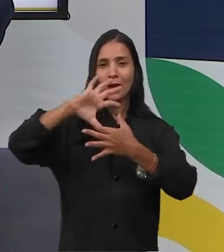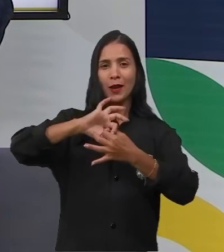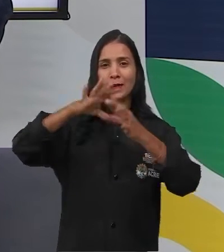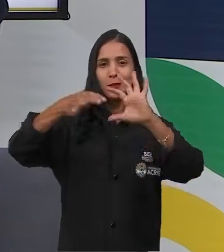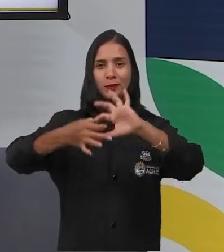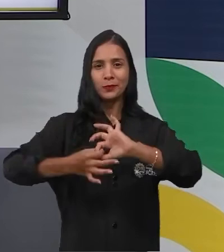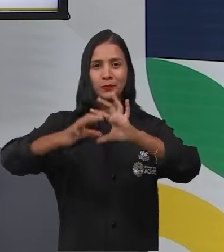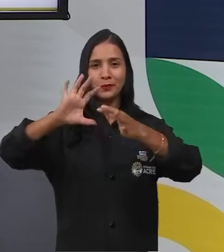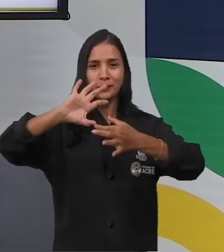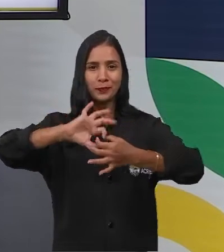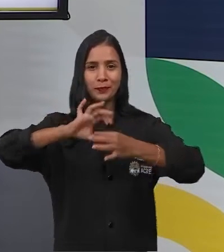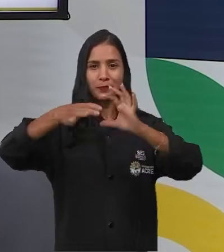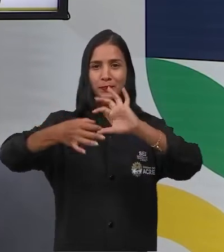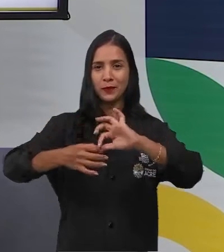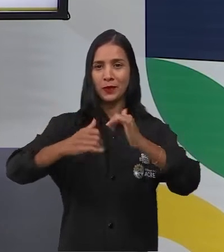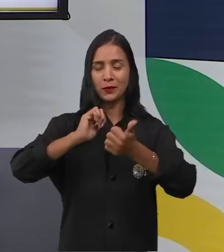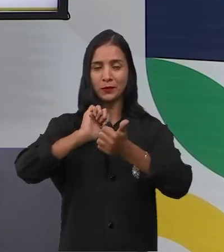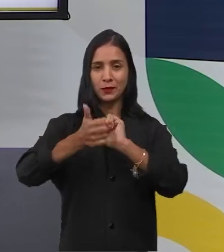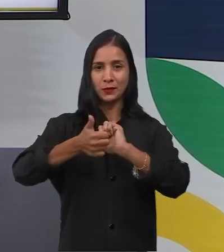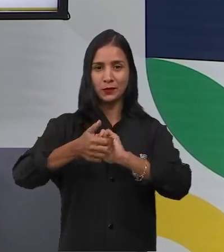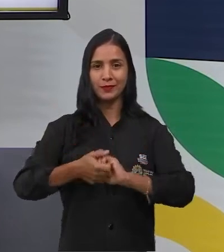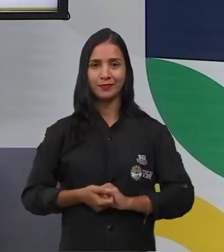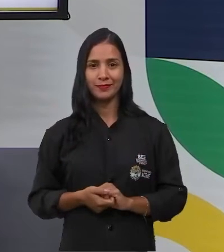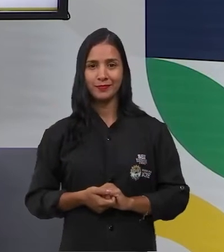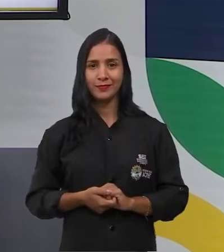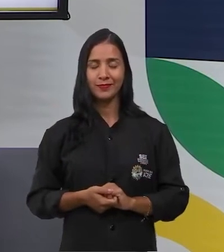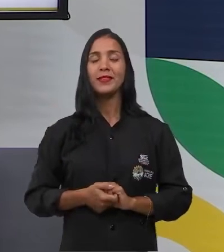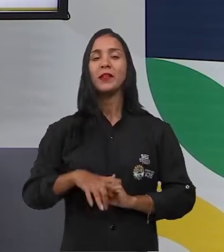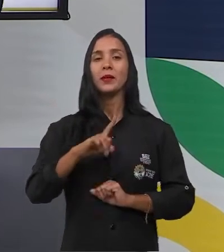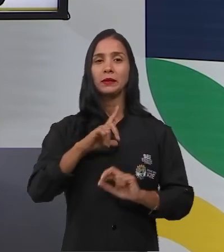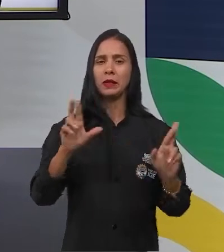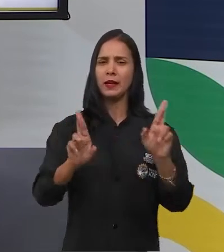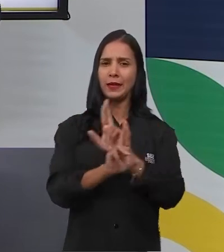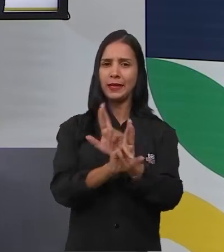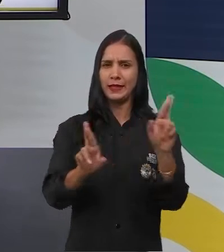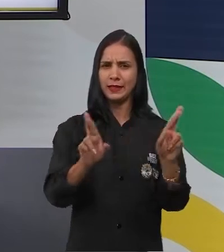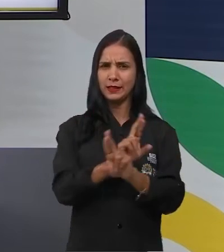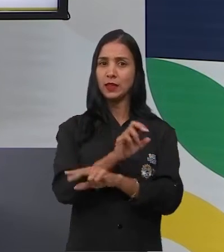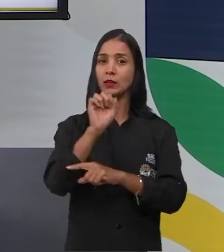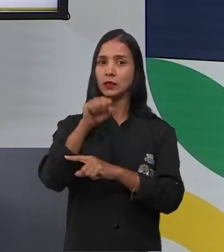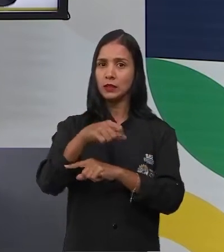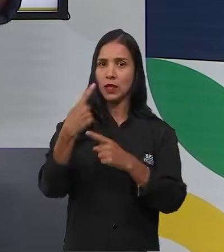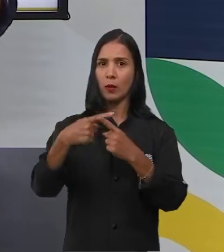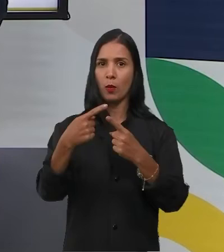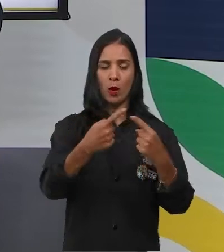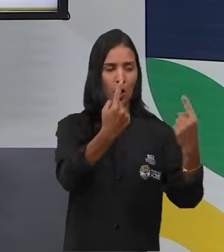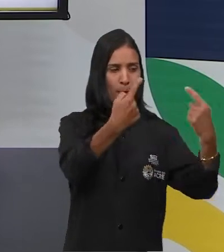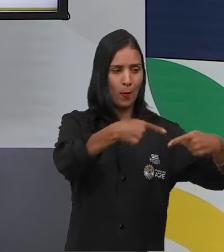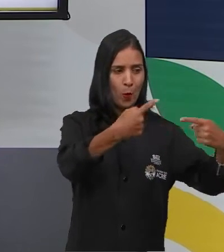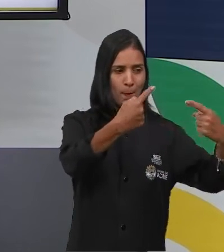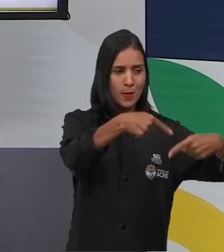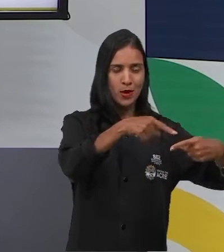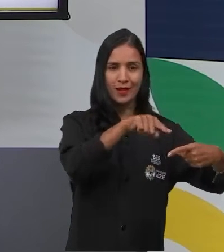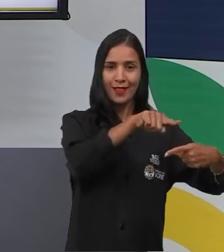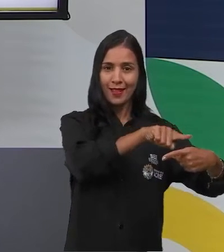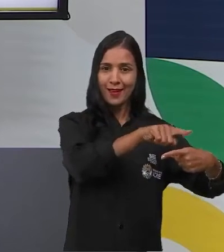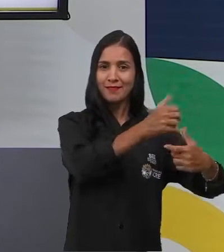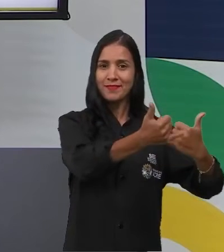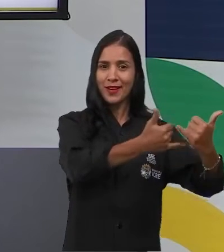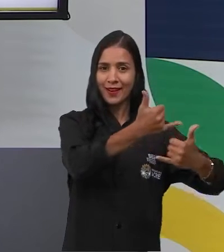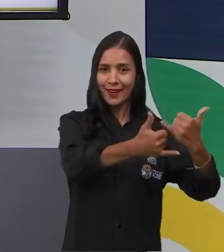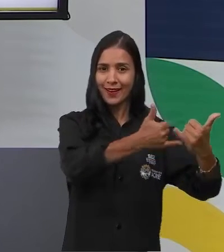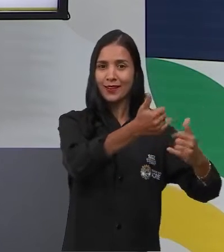aqui, a um direcionamento. A gente está falando de tribo indígena, de competições da tribo. A gente sabe que é um